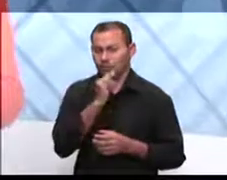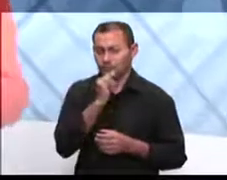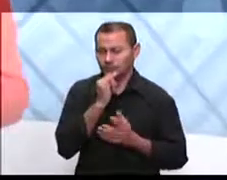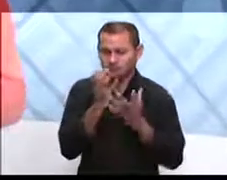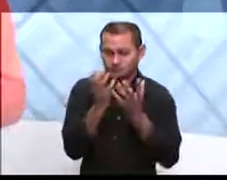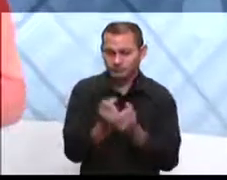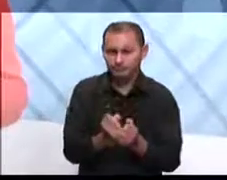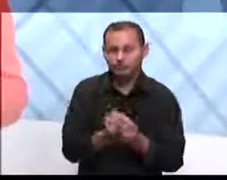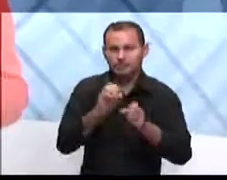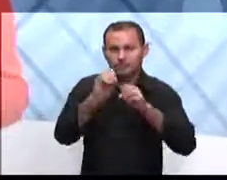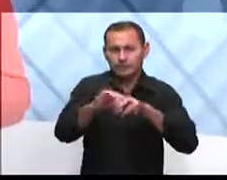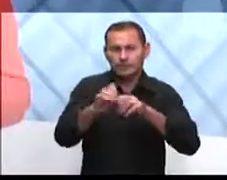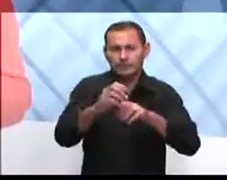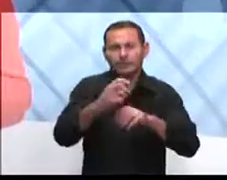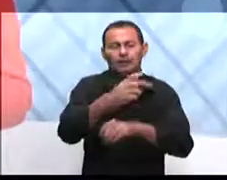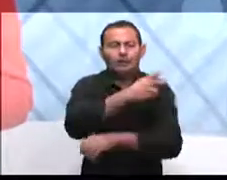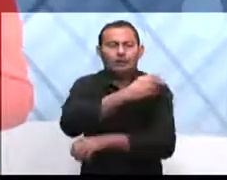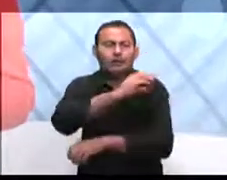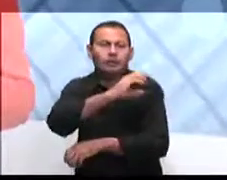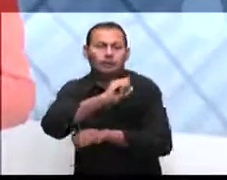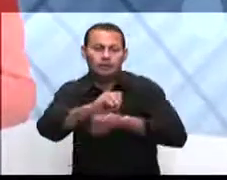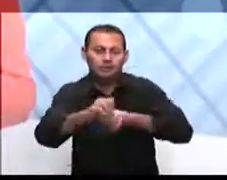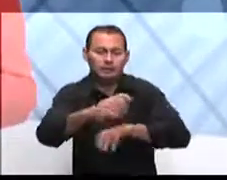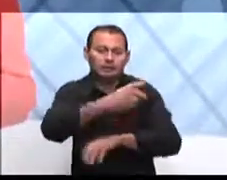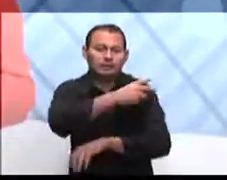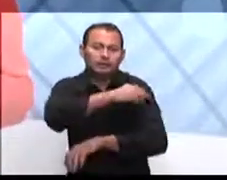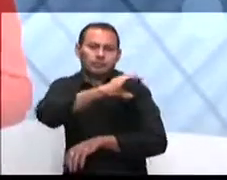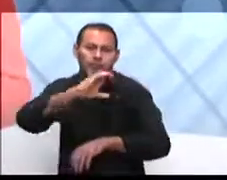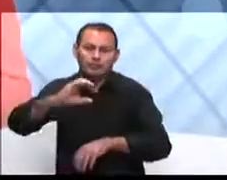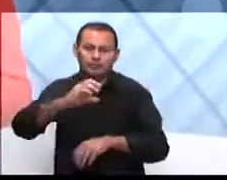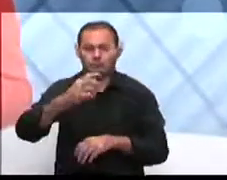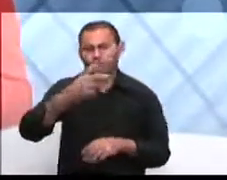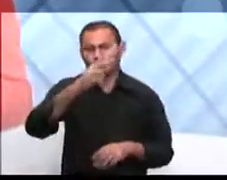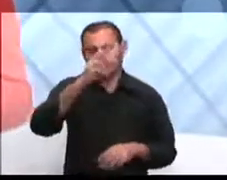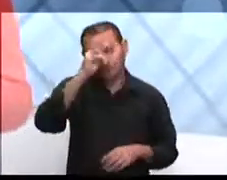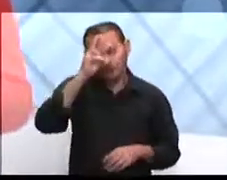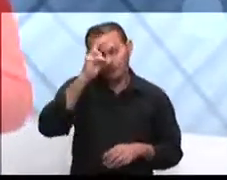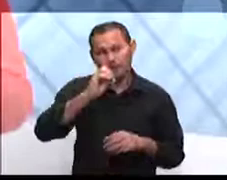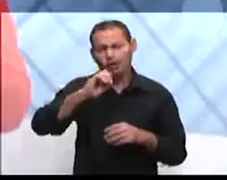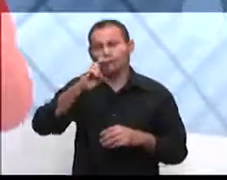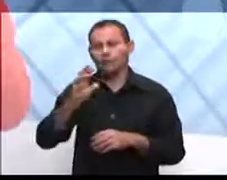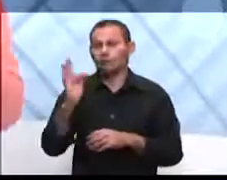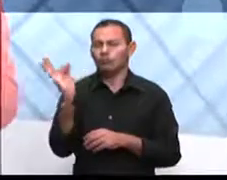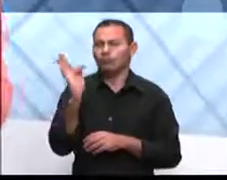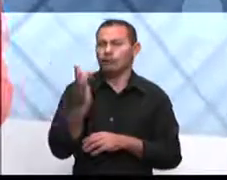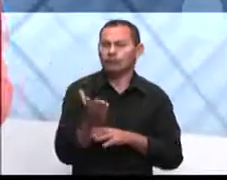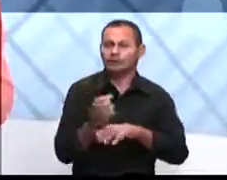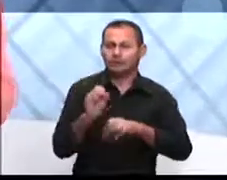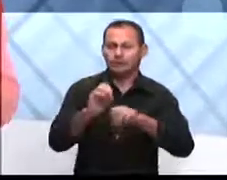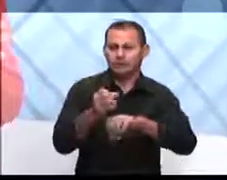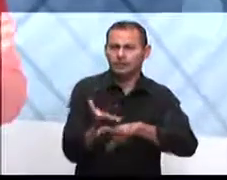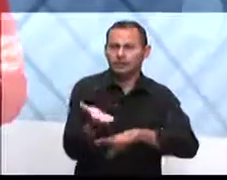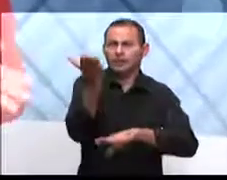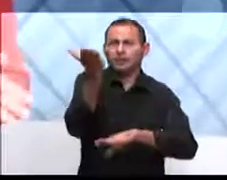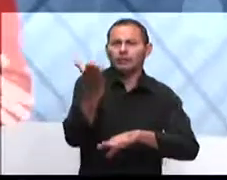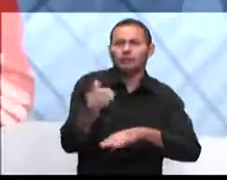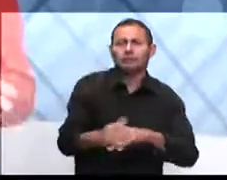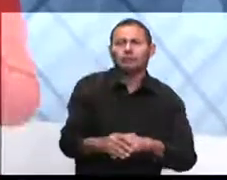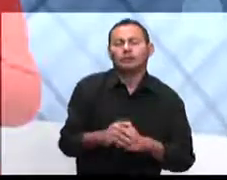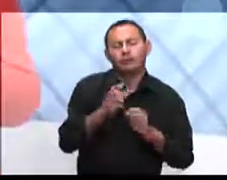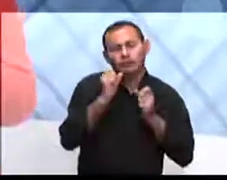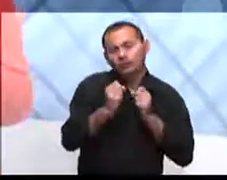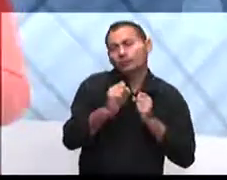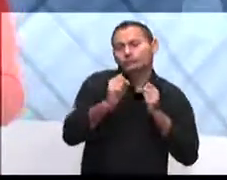exemplo, ensino médio ou ensino superior, né? Eu posso colocar ainda por gênero,